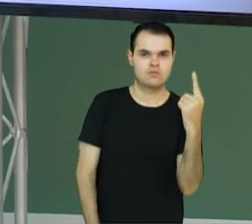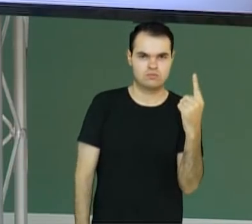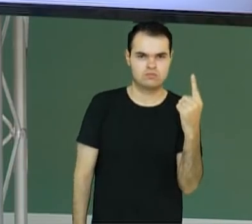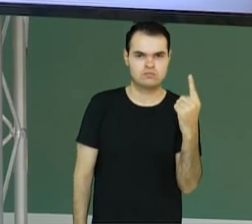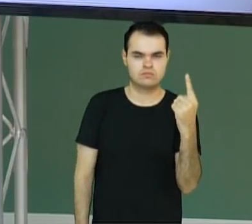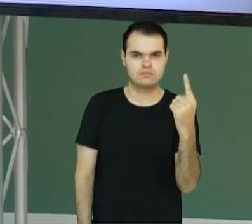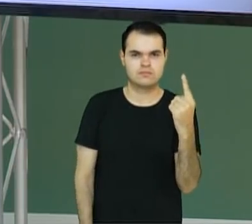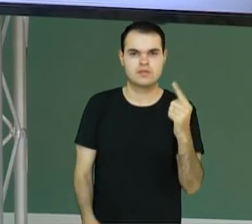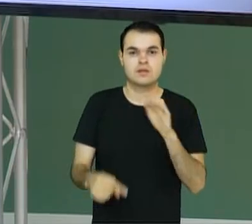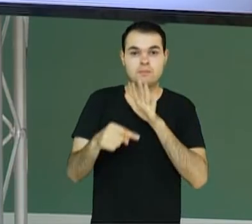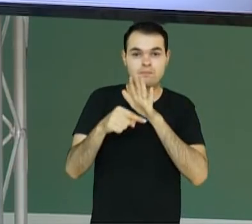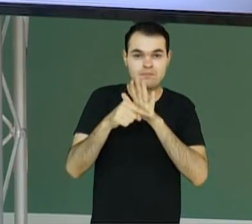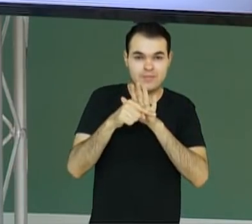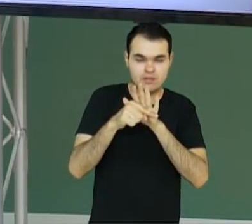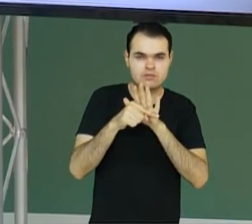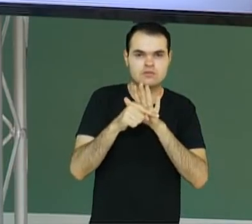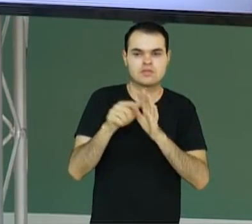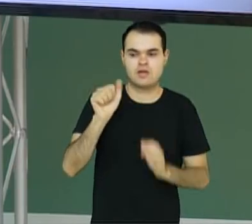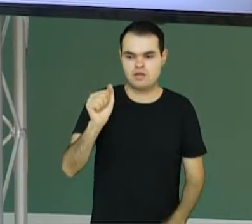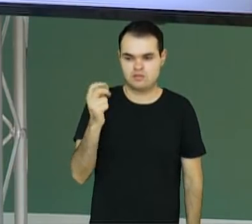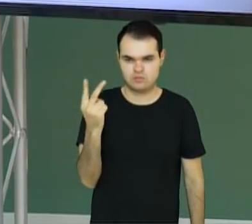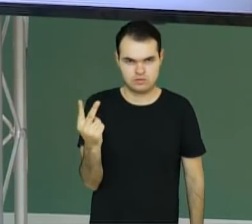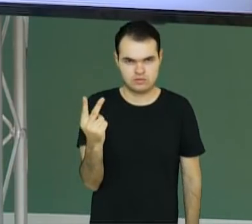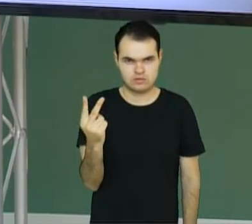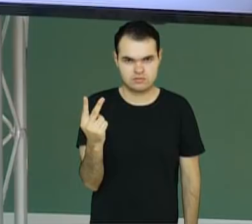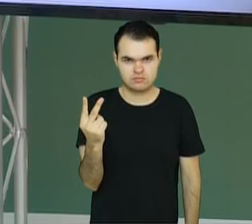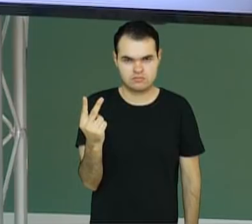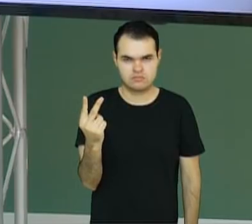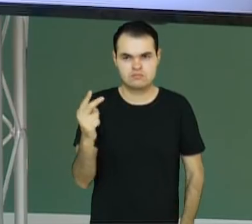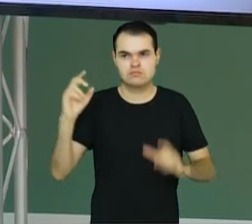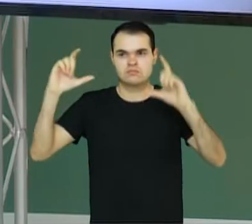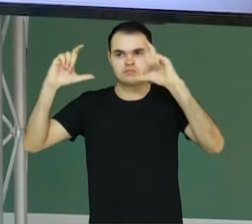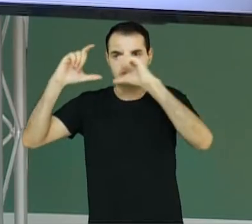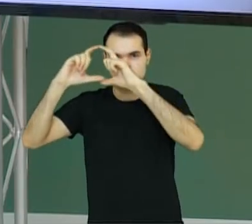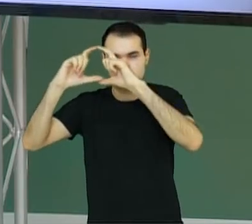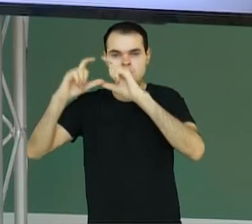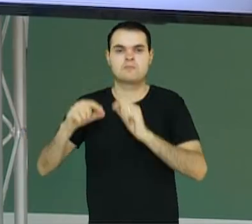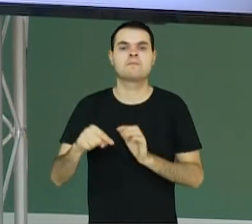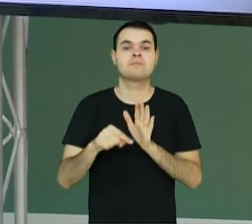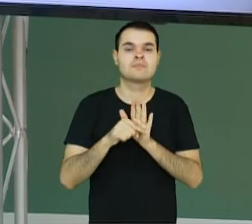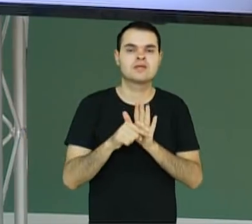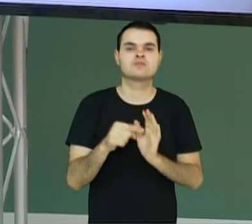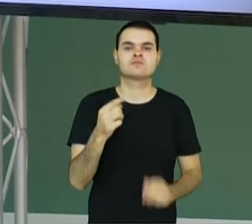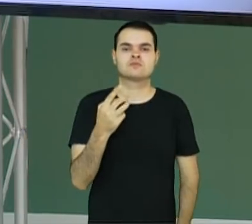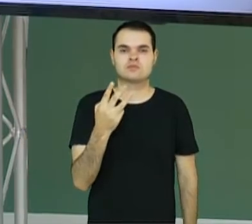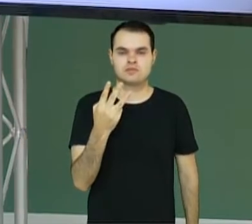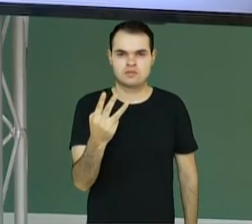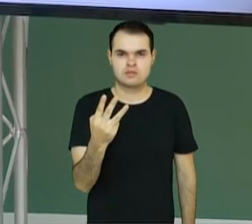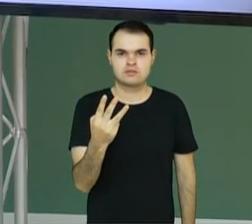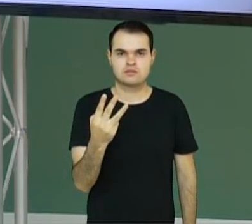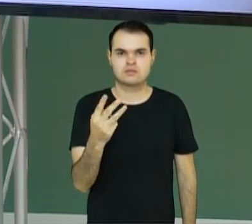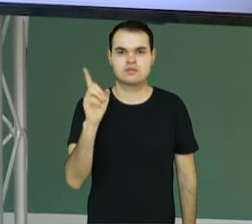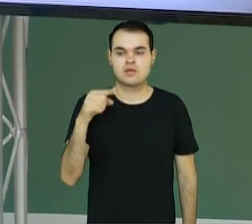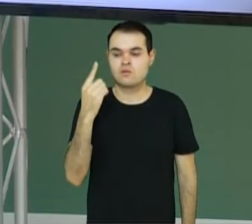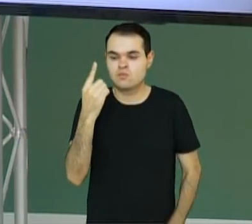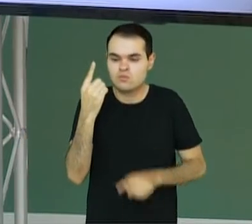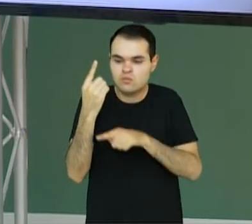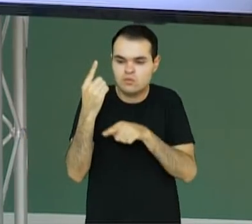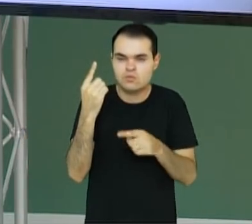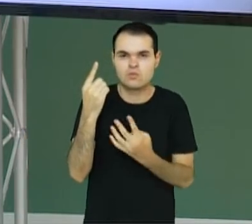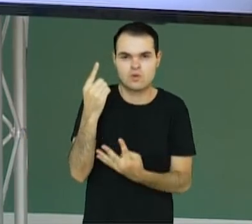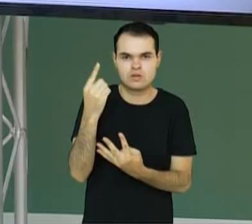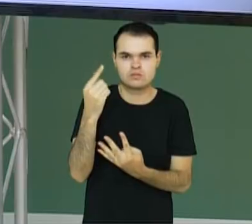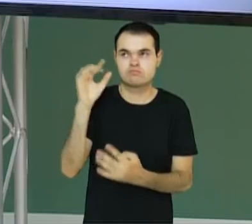grandão, menos a área 2, que é a área do círculo menor, menos a área 3, que é 1/4 da área 1,